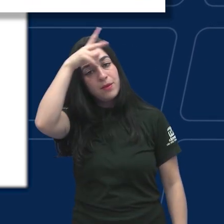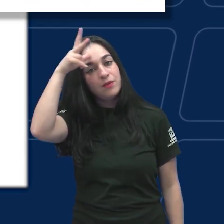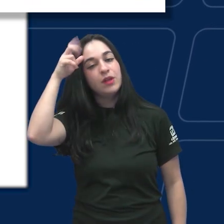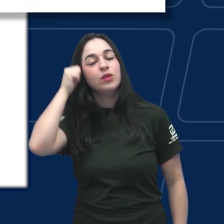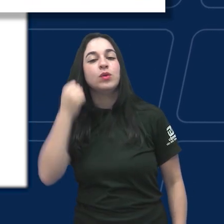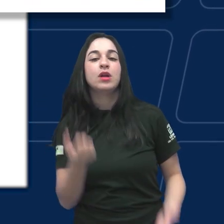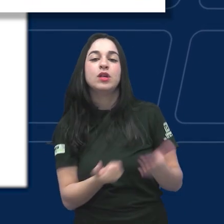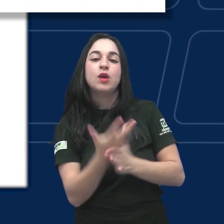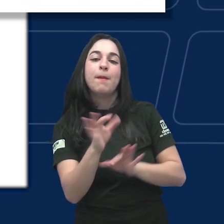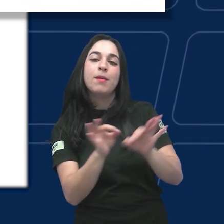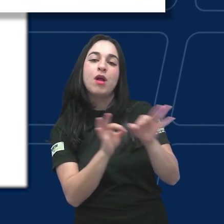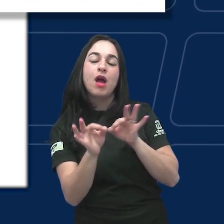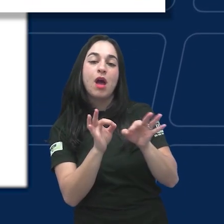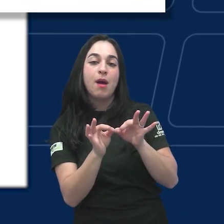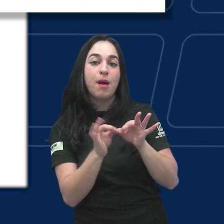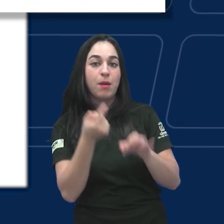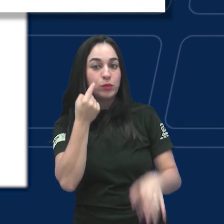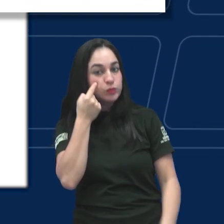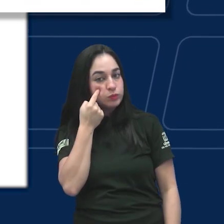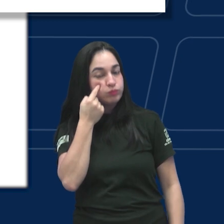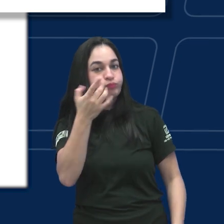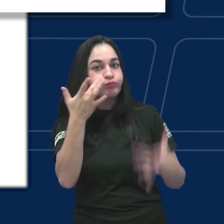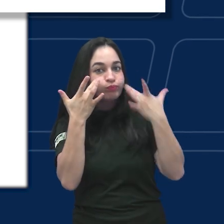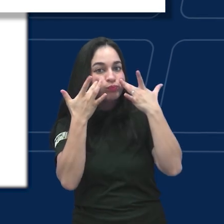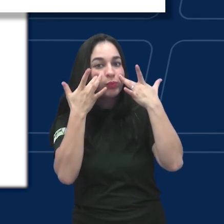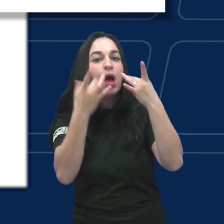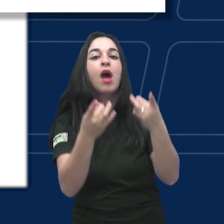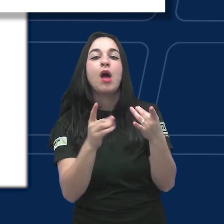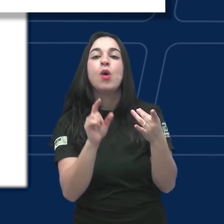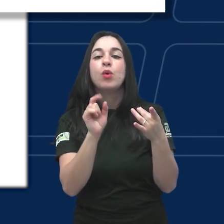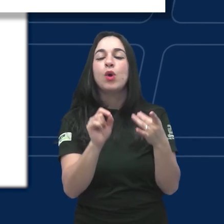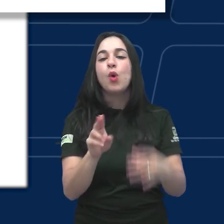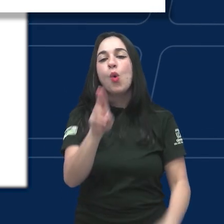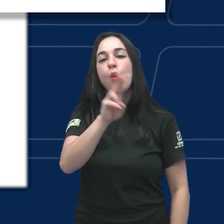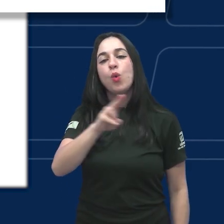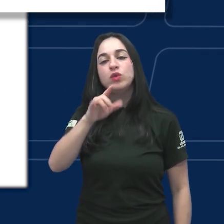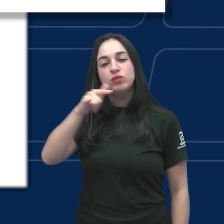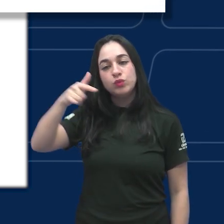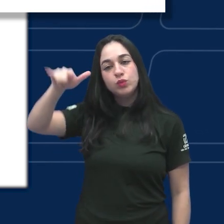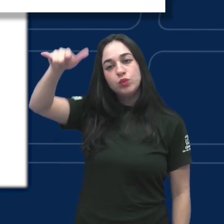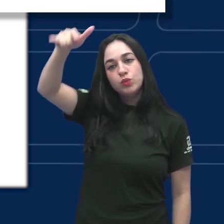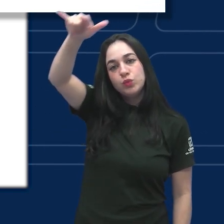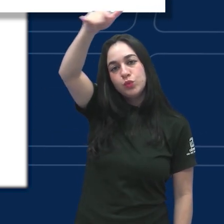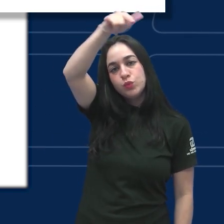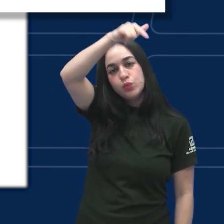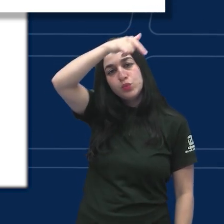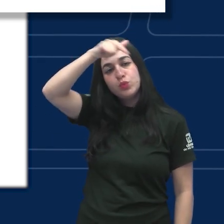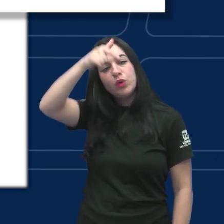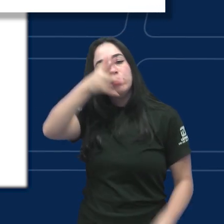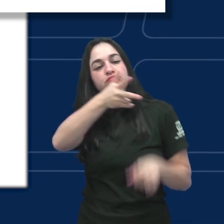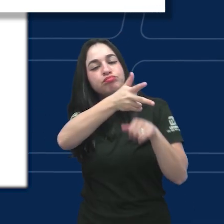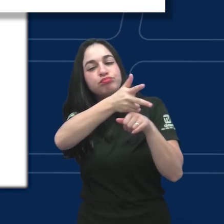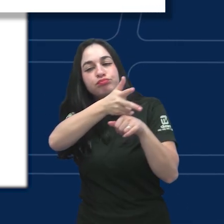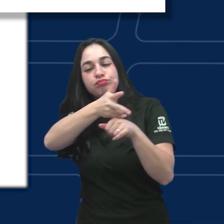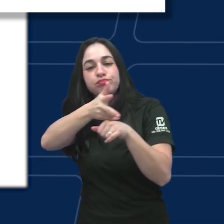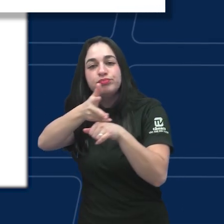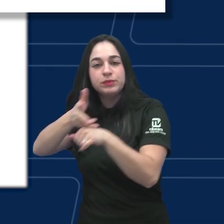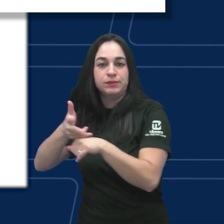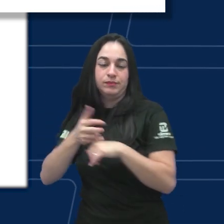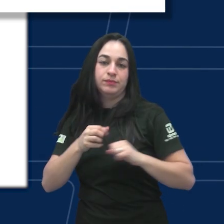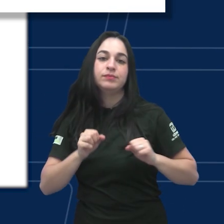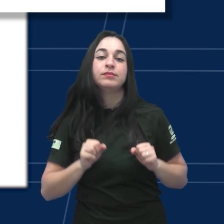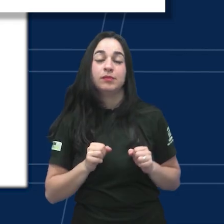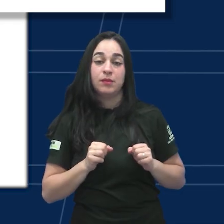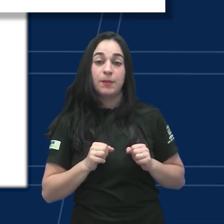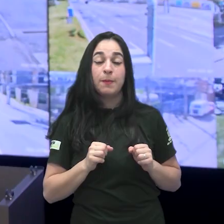Poder Público a instituir o programa Olho Vivo. A medida garante o patrulhamento com o uso de drones pela Guarda